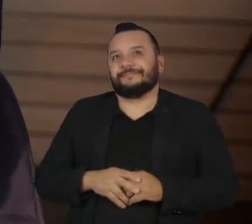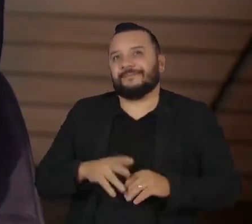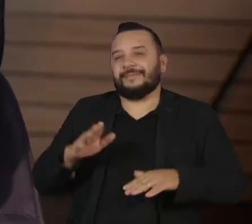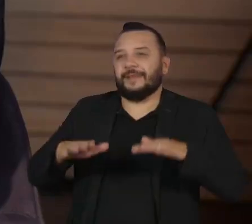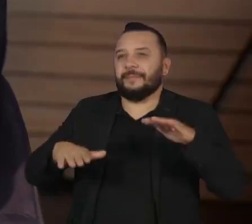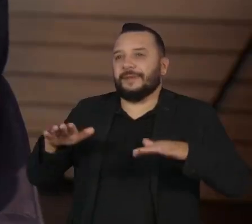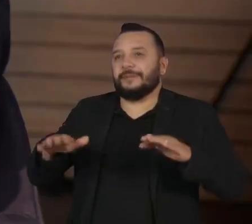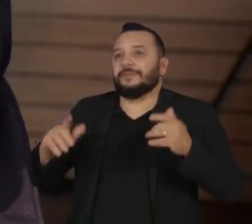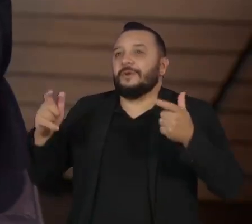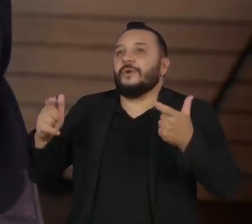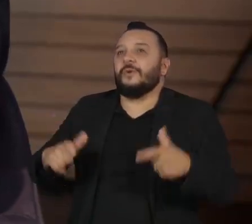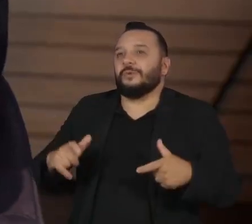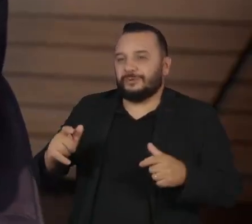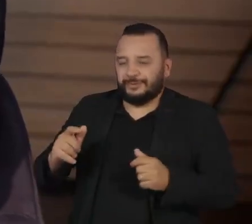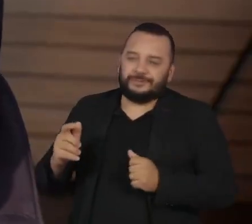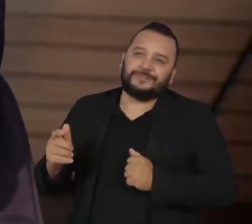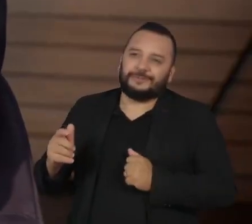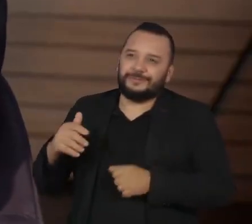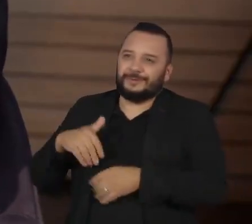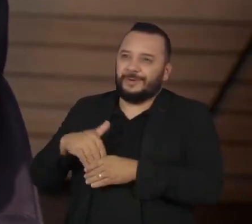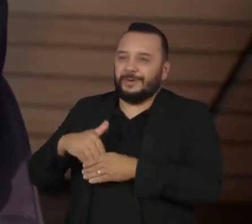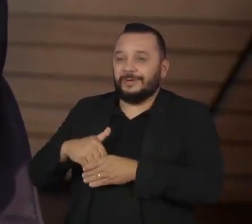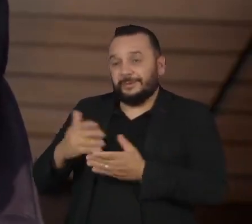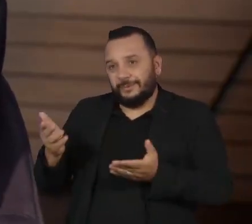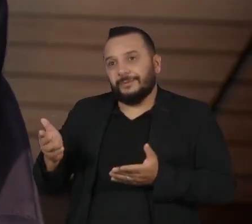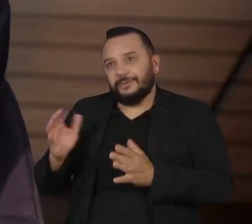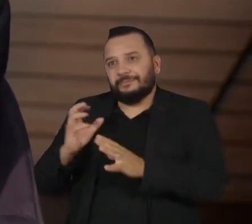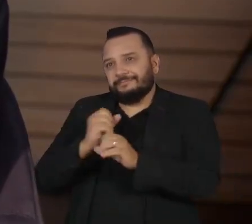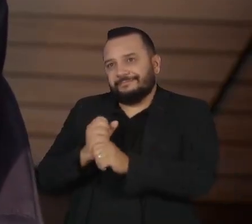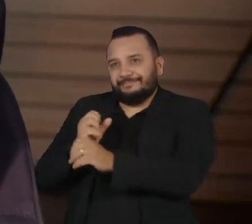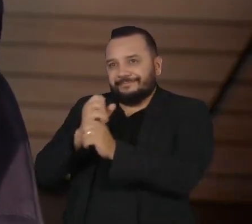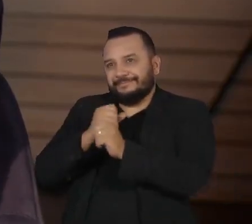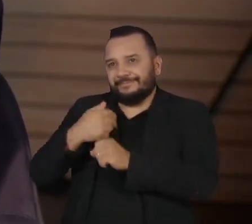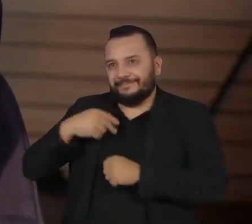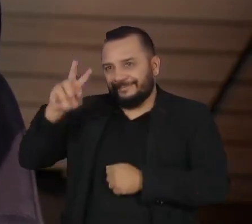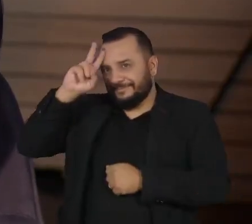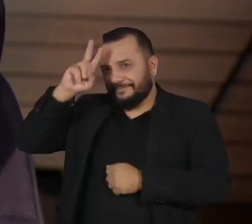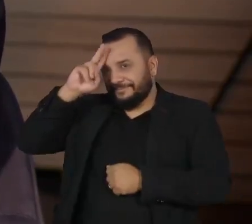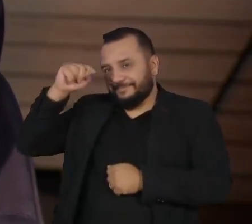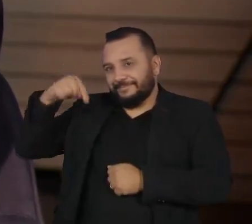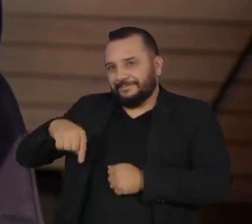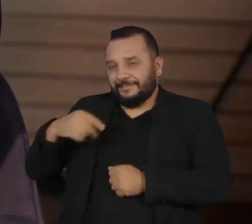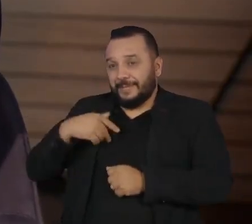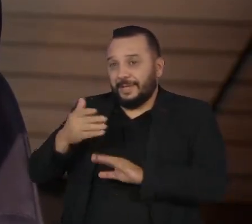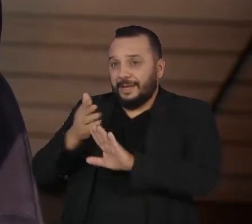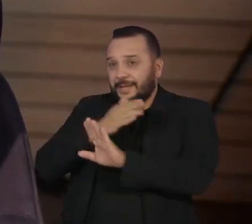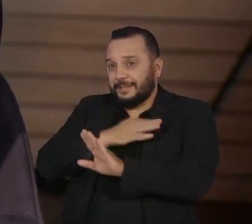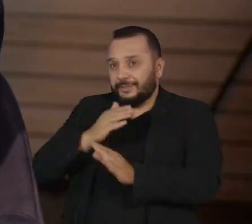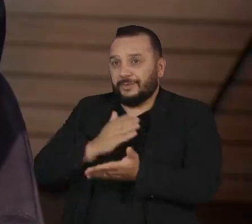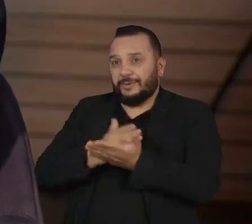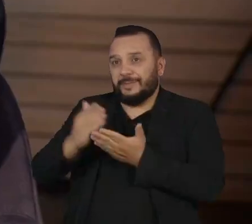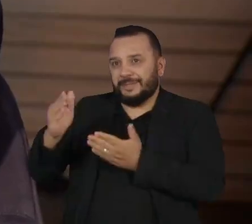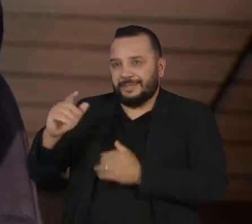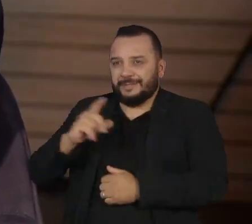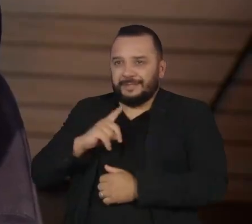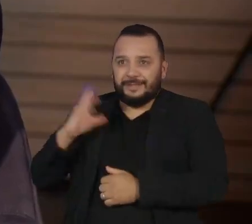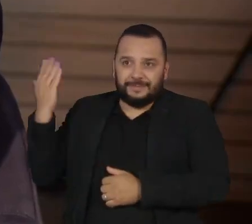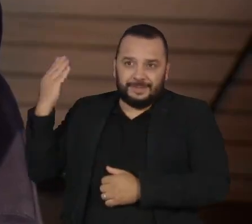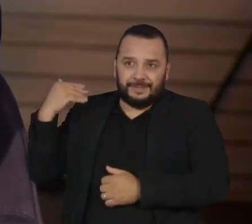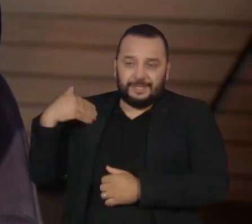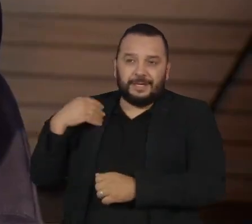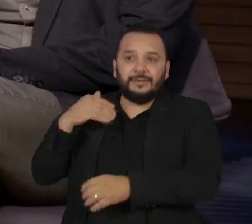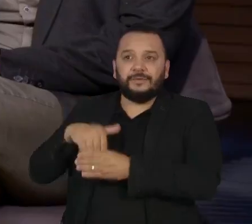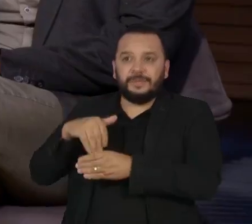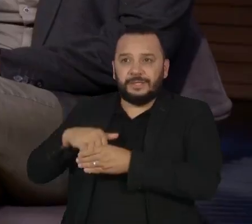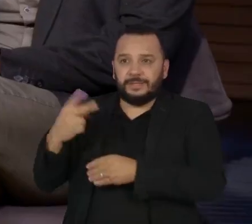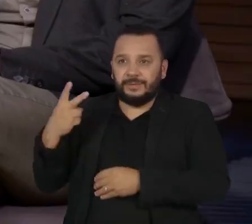onde vierem os votos, né? Da onde vierem os votos que venham sendo apurados. Eu lembrava aqui, pouco antes da gente entrar no ar, que nós tivemos na eleição de 2000,